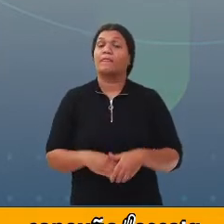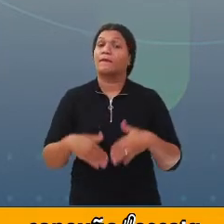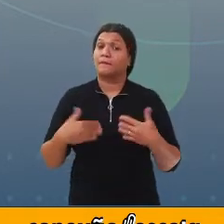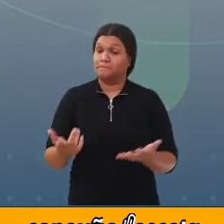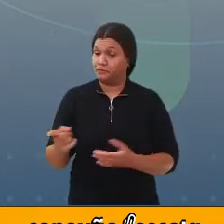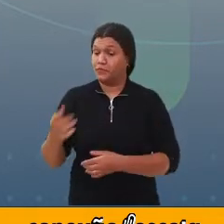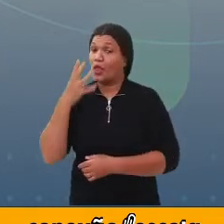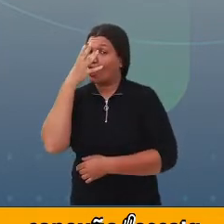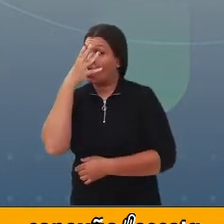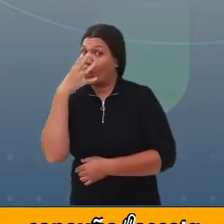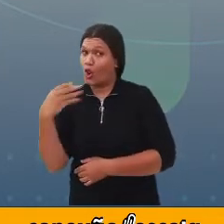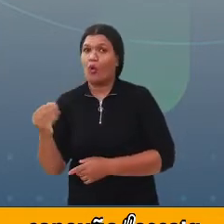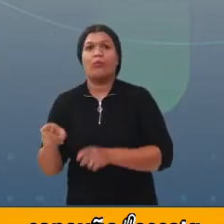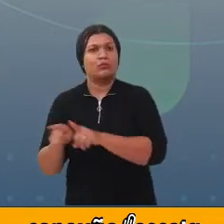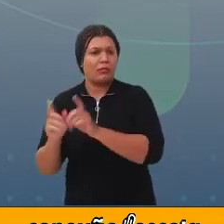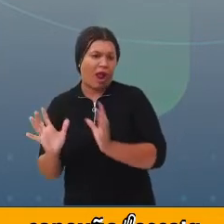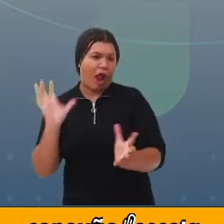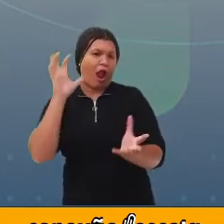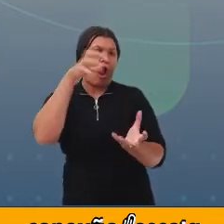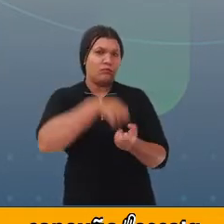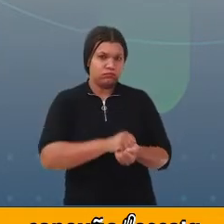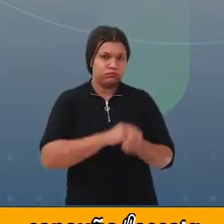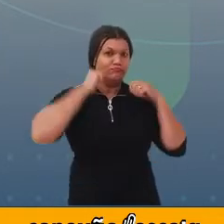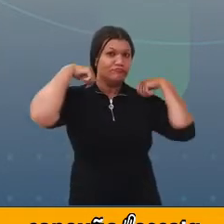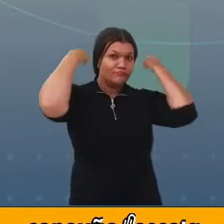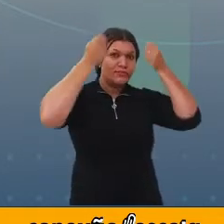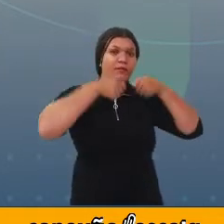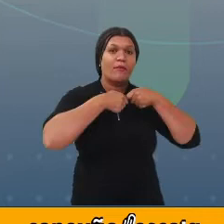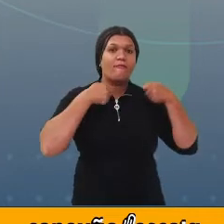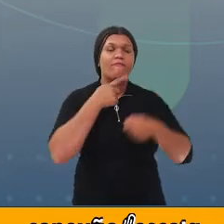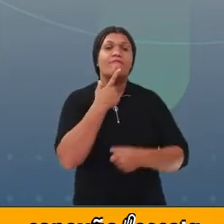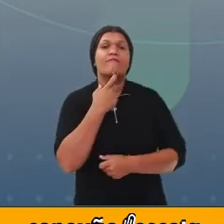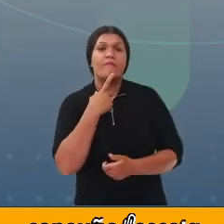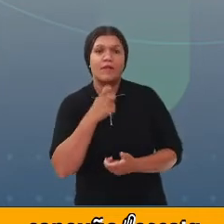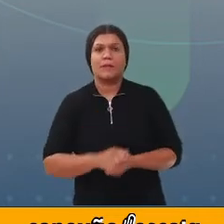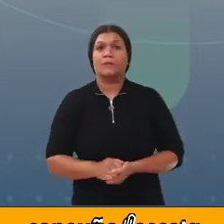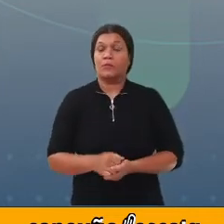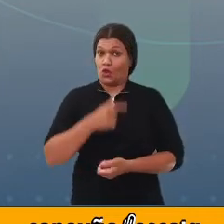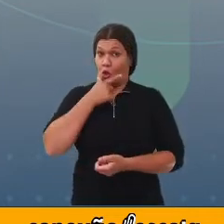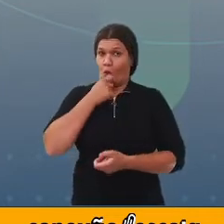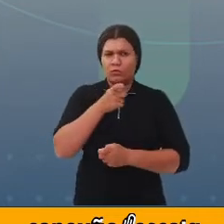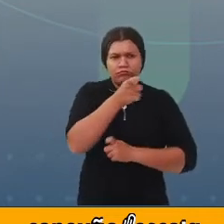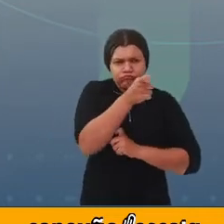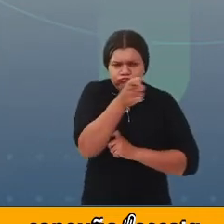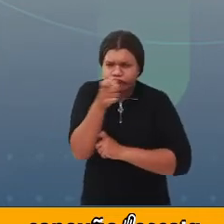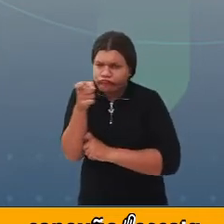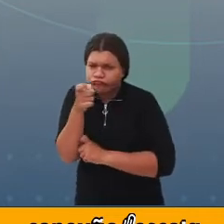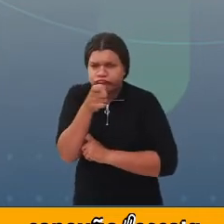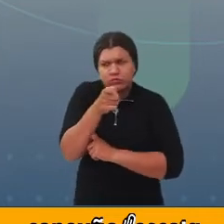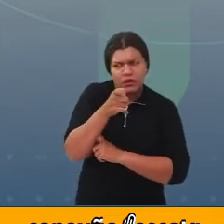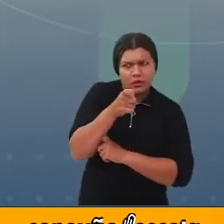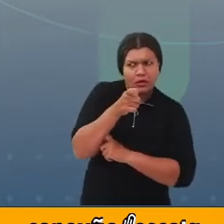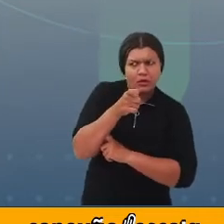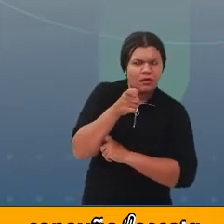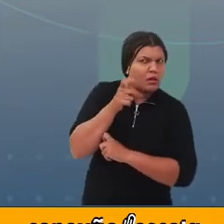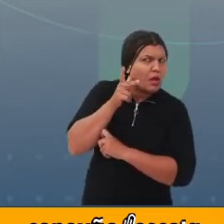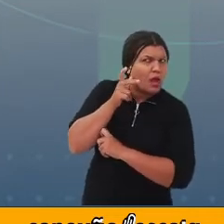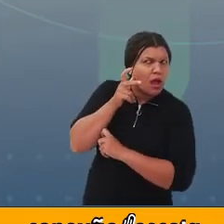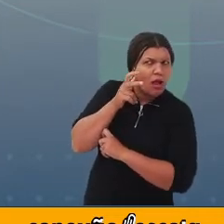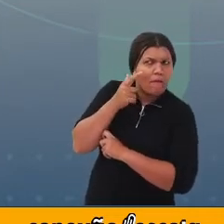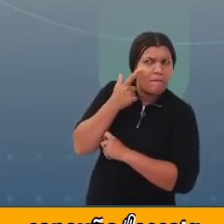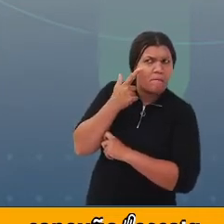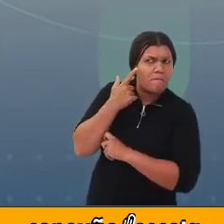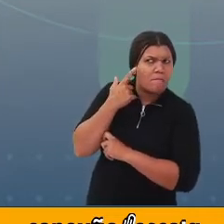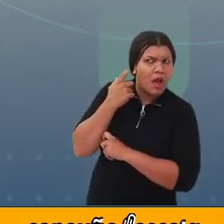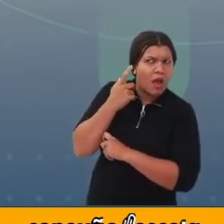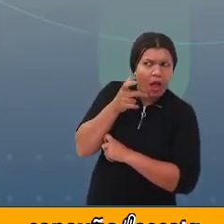lobo acabou engolindo também a Chapeuzinho Vermelho e um caçador apareceu ali, escutou o barulho vindo da barriga